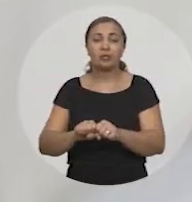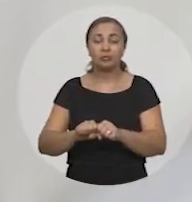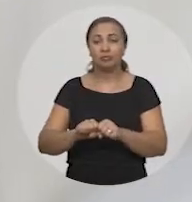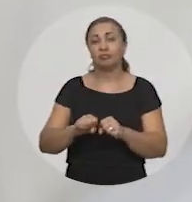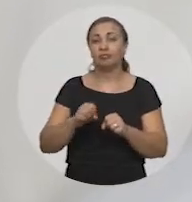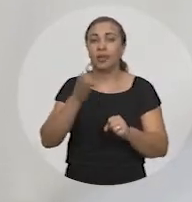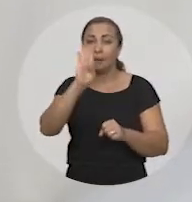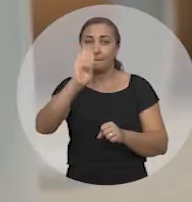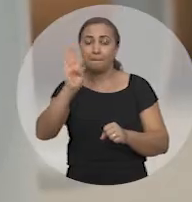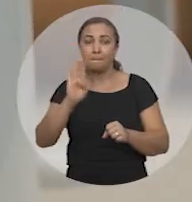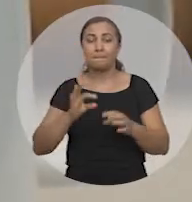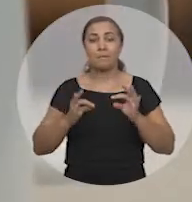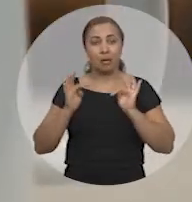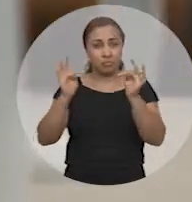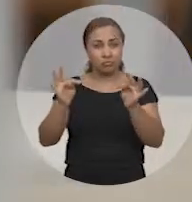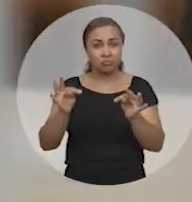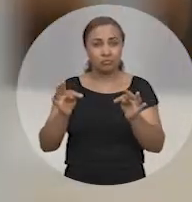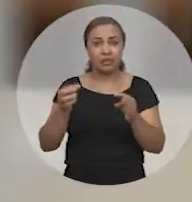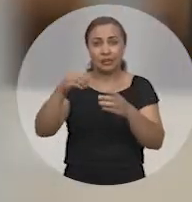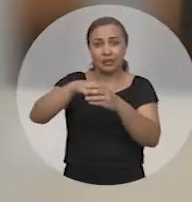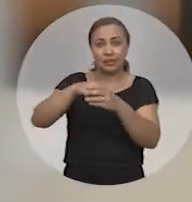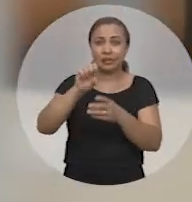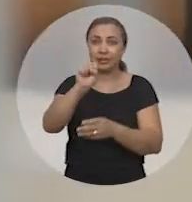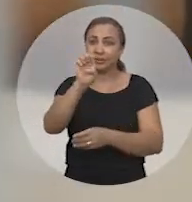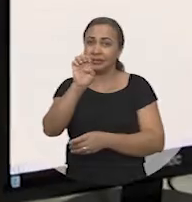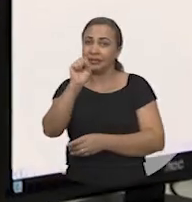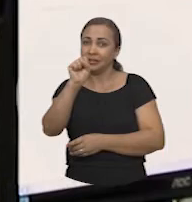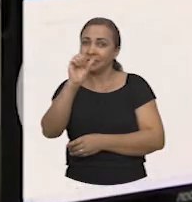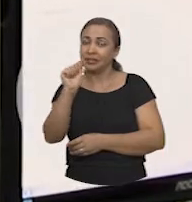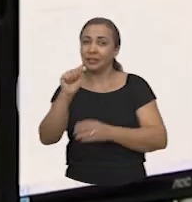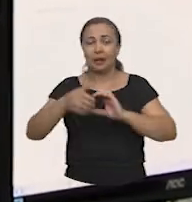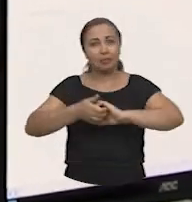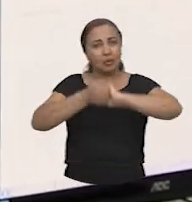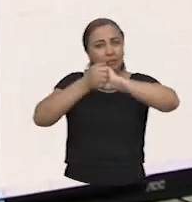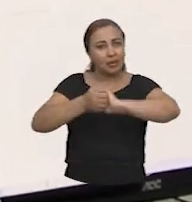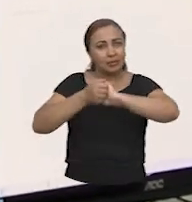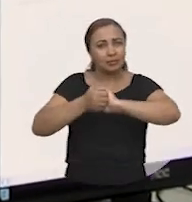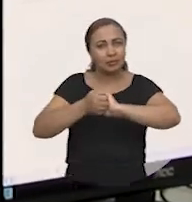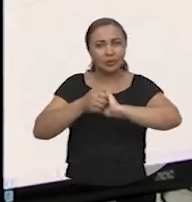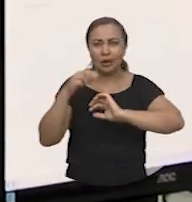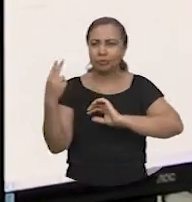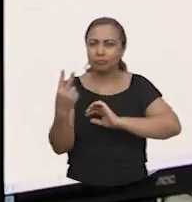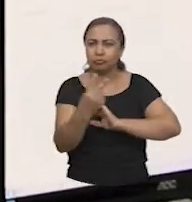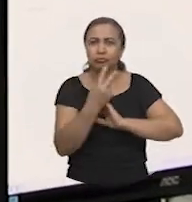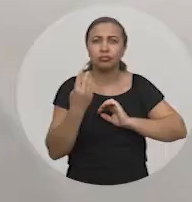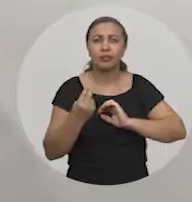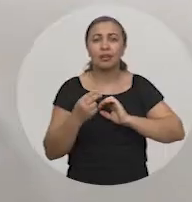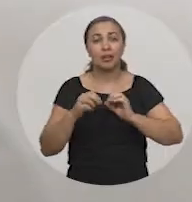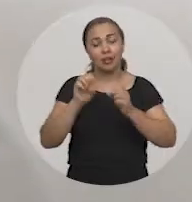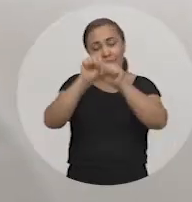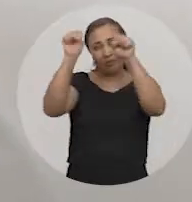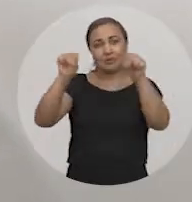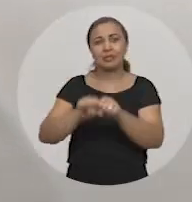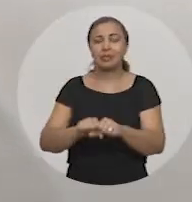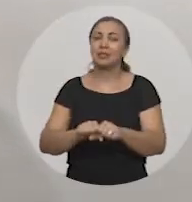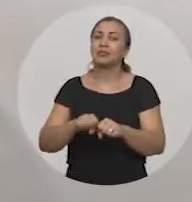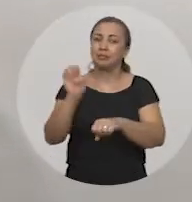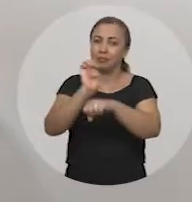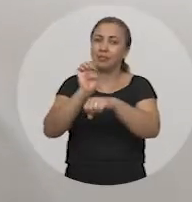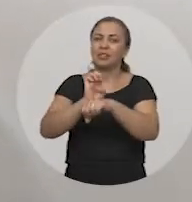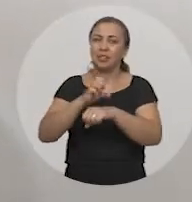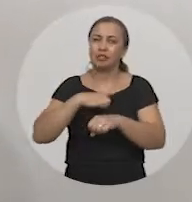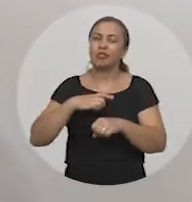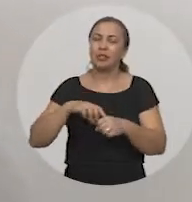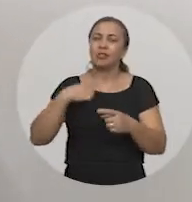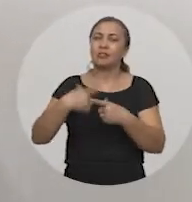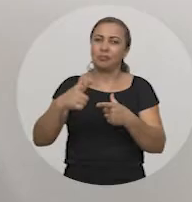dentro da CESAP, pesquisadores do Laís dentro da CESAP desenvolvendo em parceria, muito provavelmente o sistema de saúde no